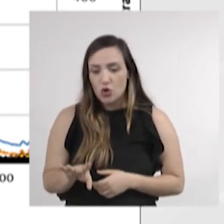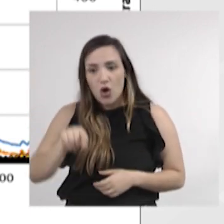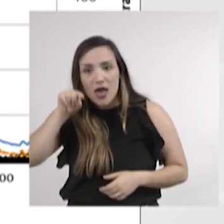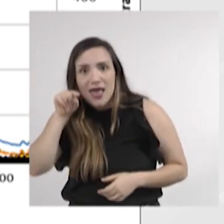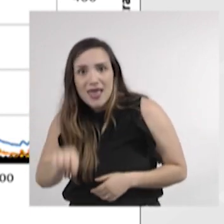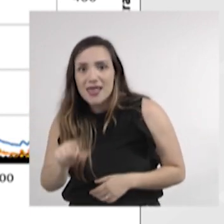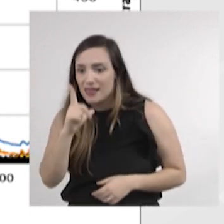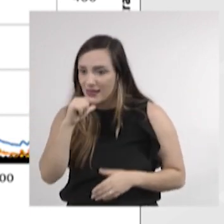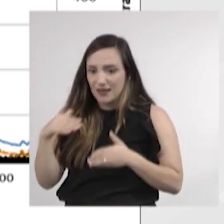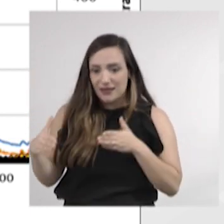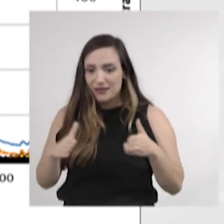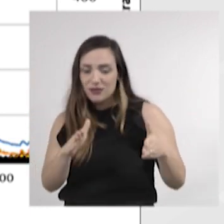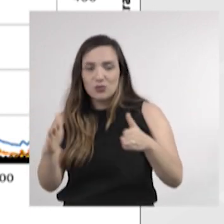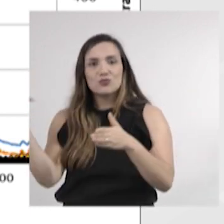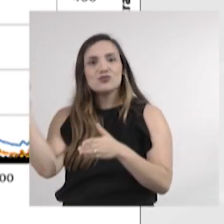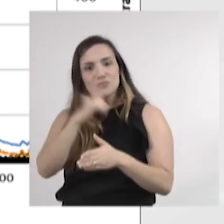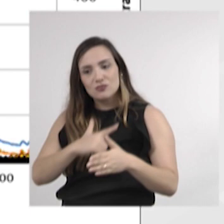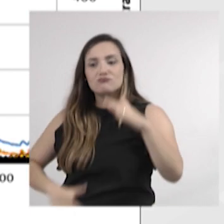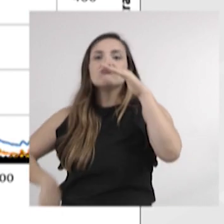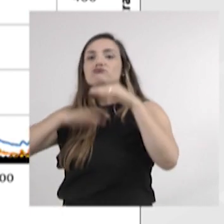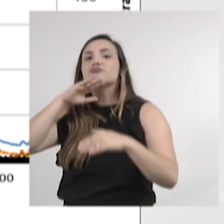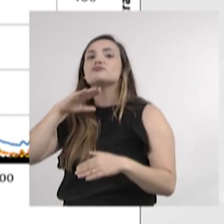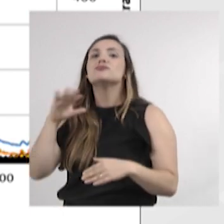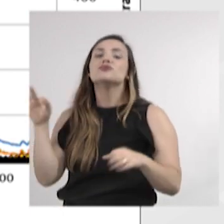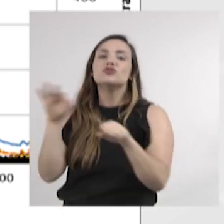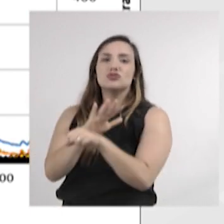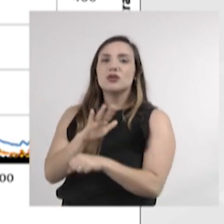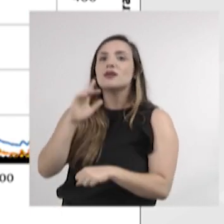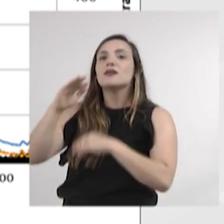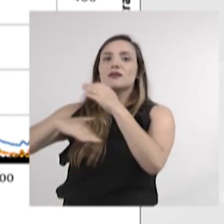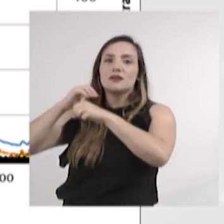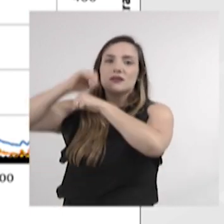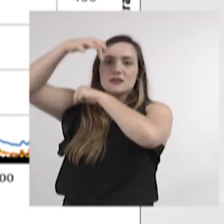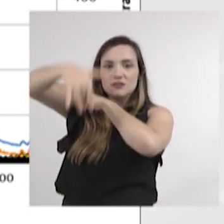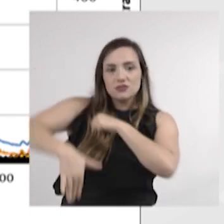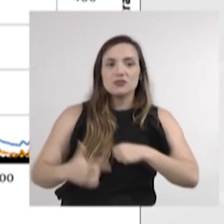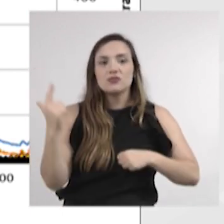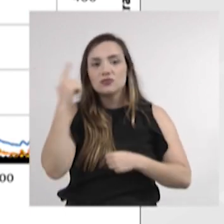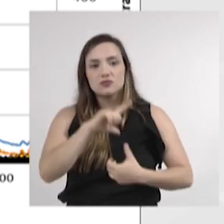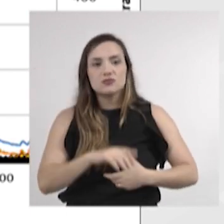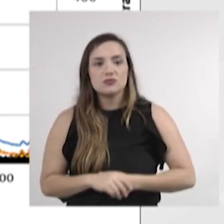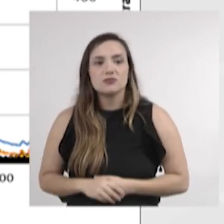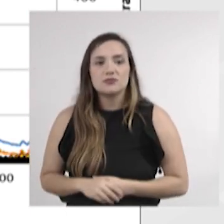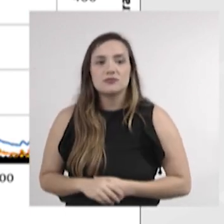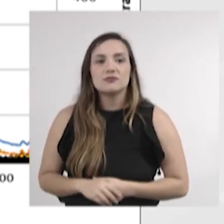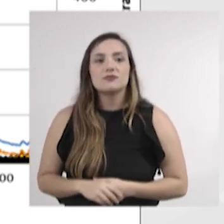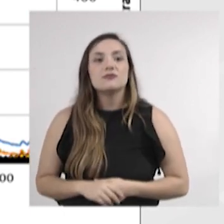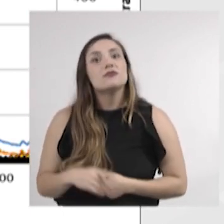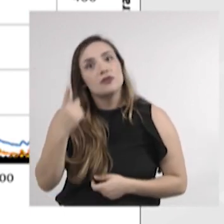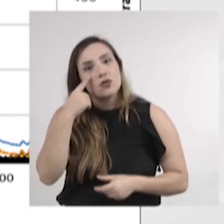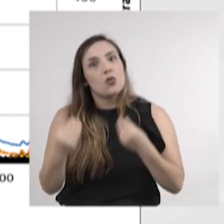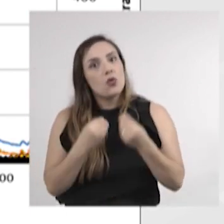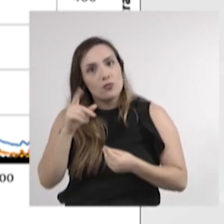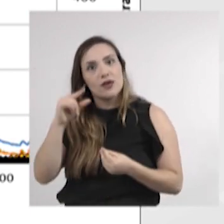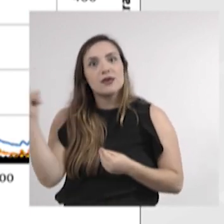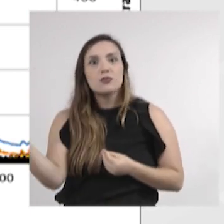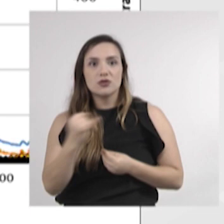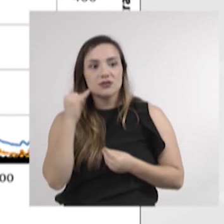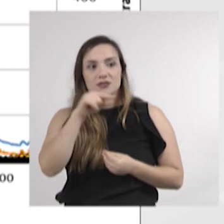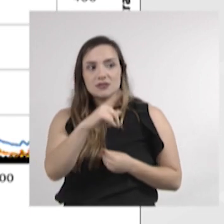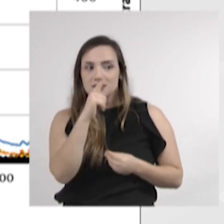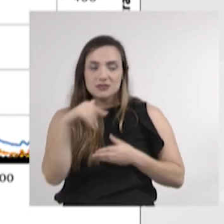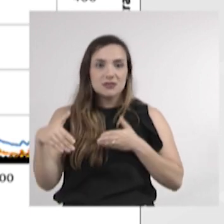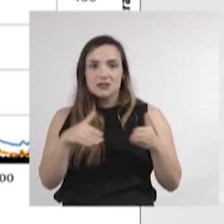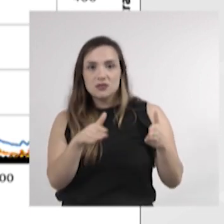evento de cheia extrema do Ivaí, só ele já abastecia Itaipu para gerar energia no valor médio. Para você ter uma ideia, a relevância do Ivaí para